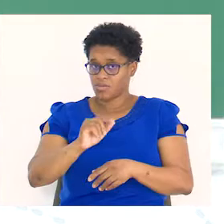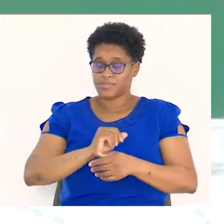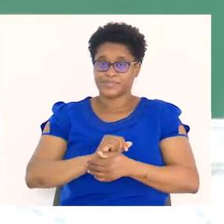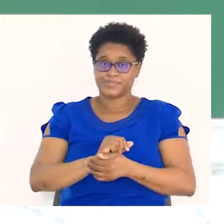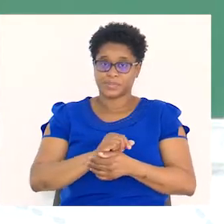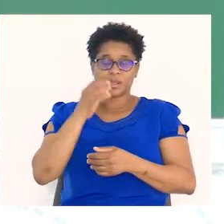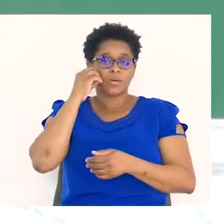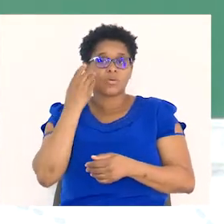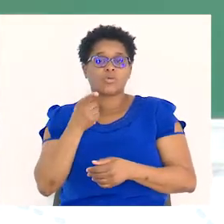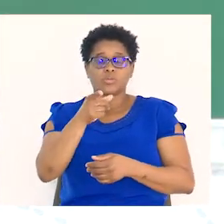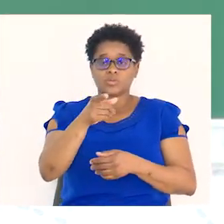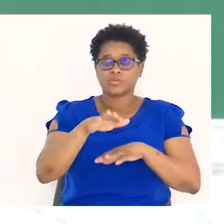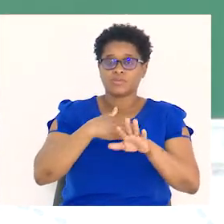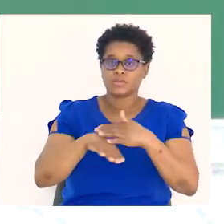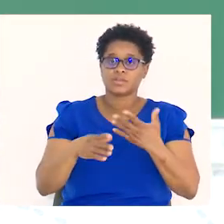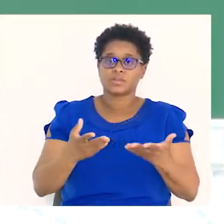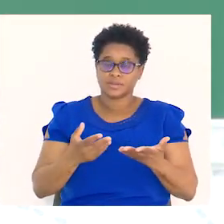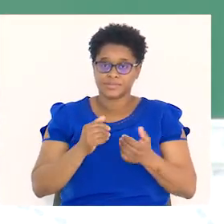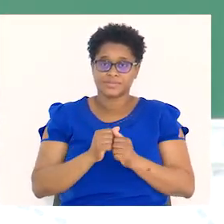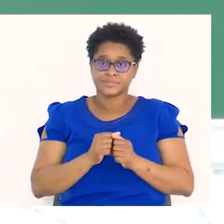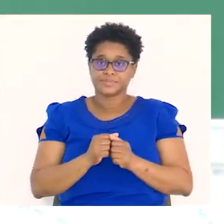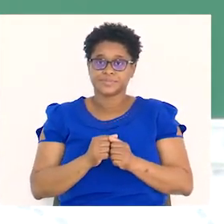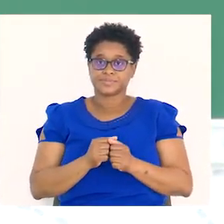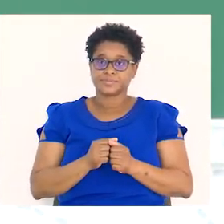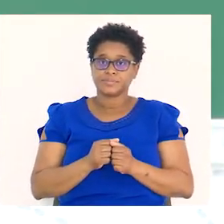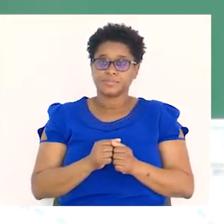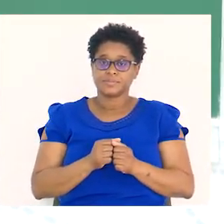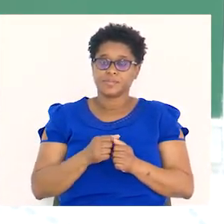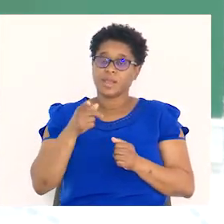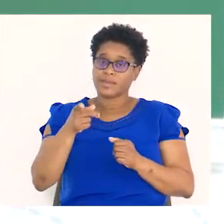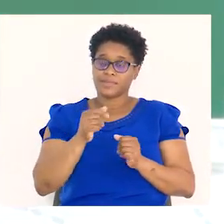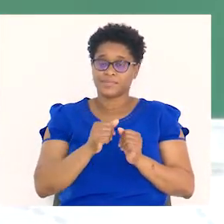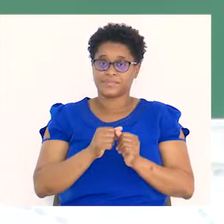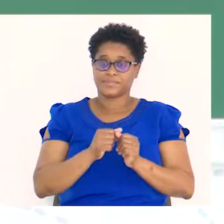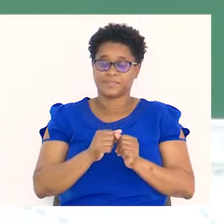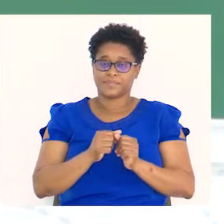não há uso de hífen. Então, como é que vais fazer